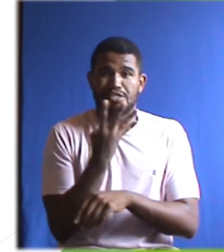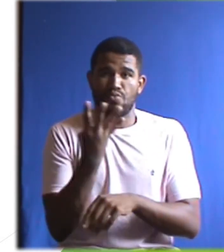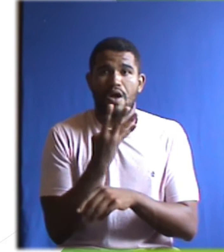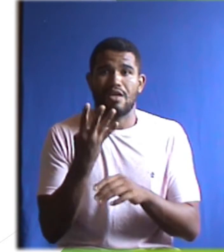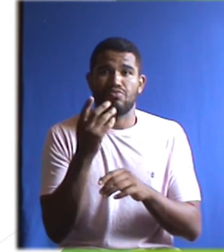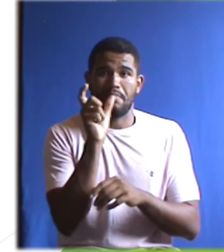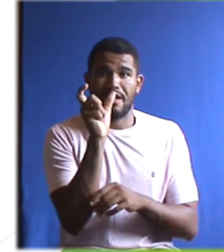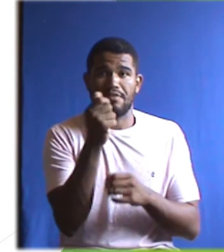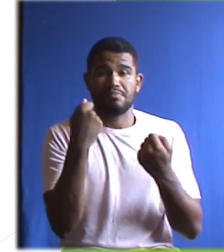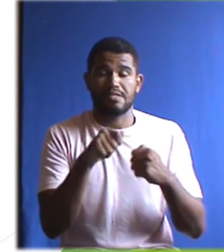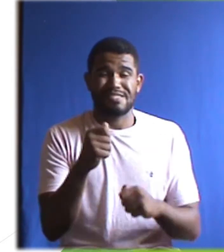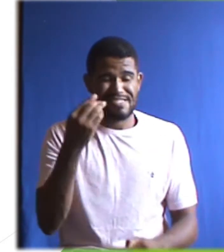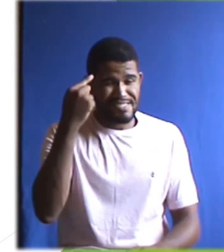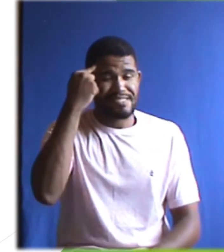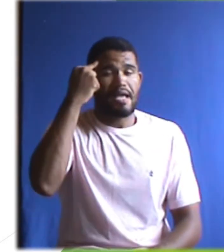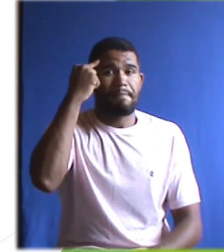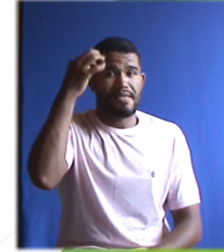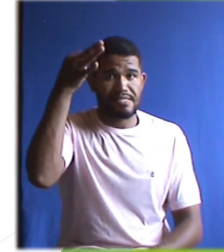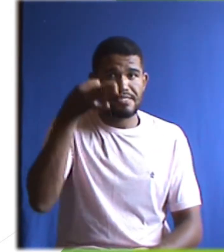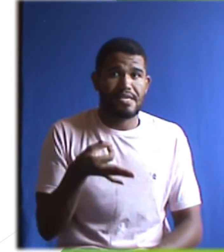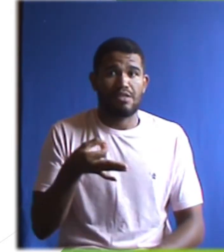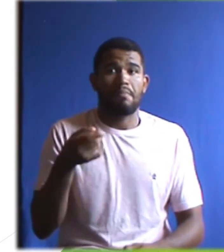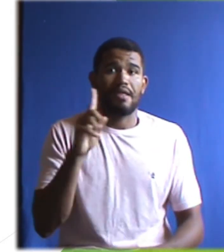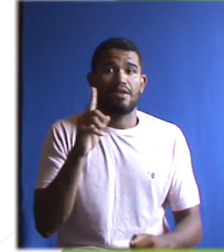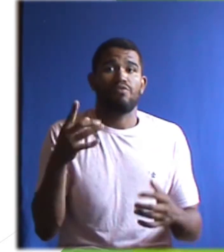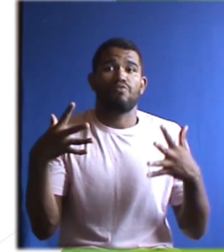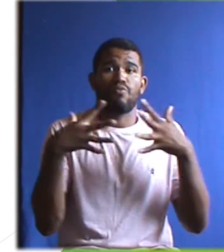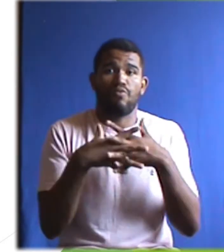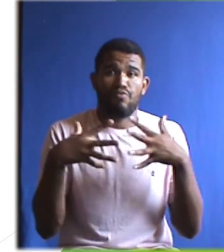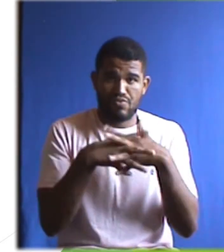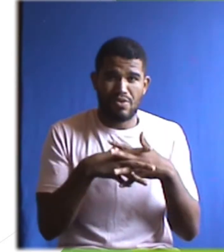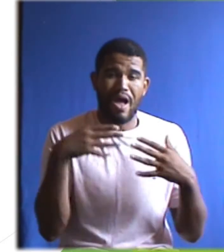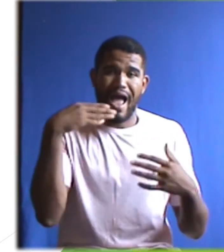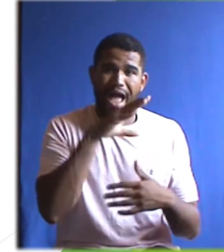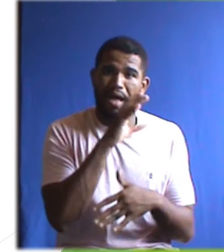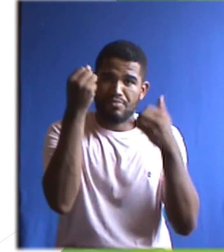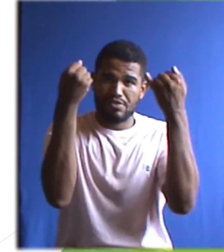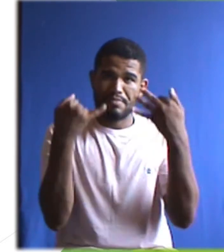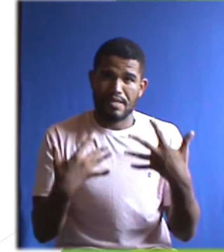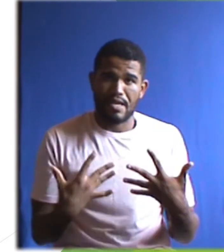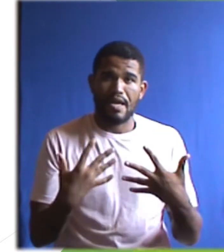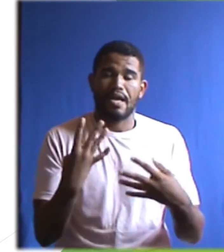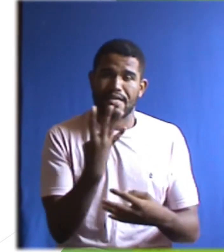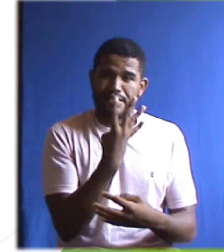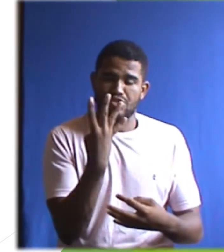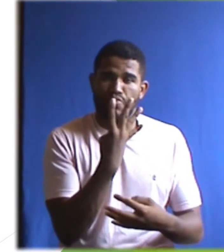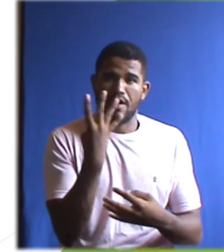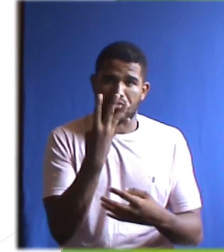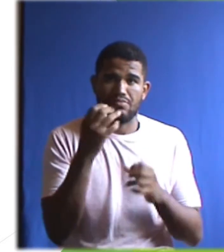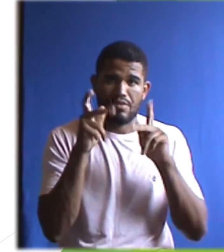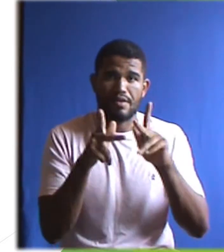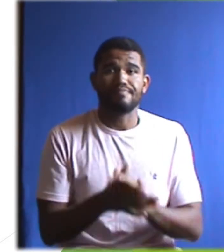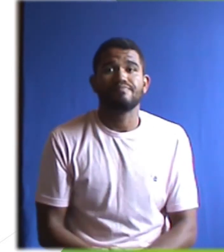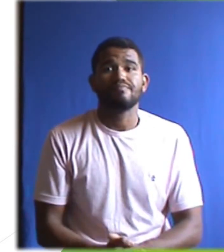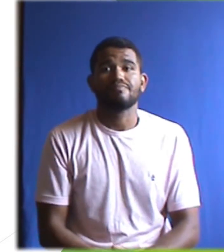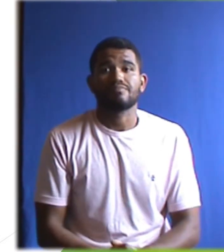4 palavrinhas, elas precisam ficar muito bem assentadas aí na cabeça de vocês para não fazer confusão. Eu vou explicar rapidinho o que